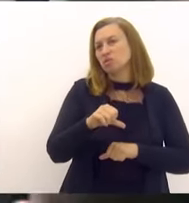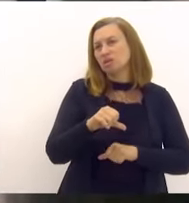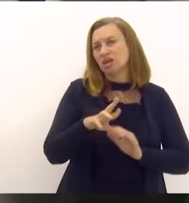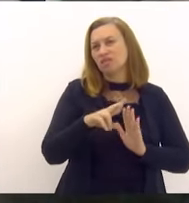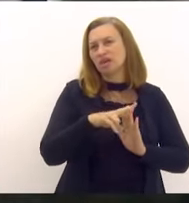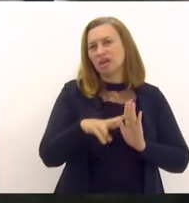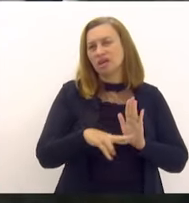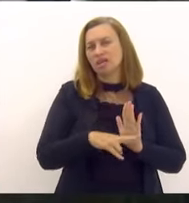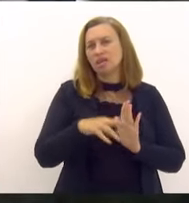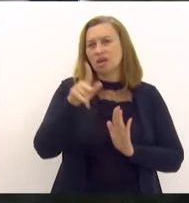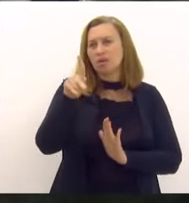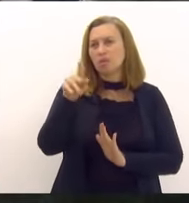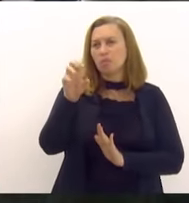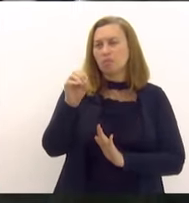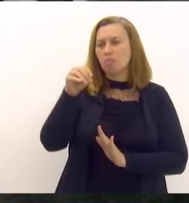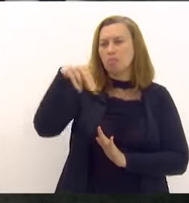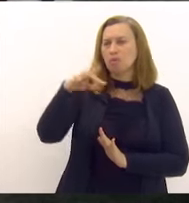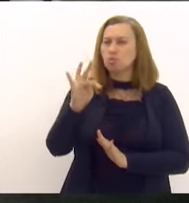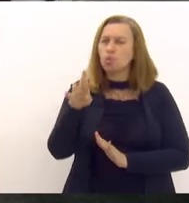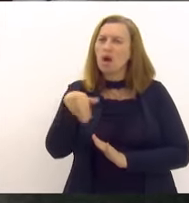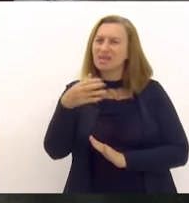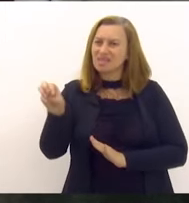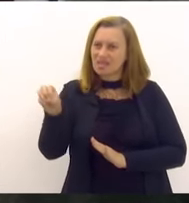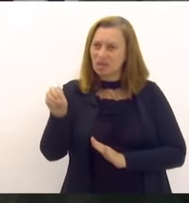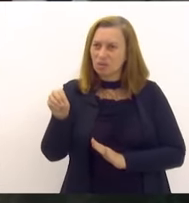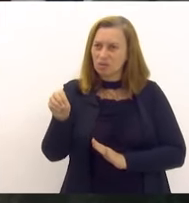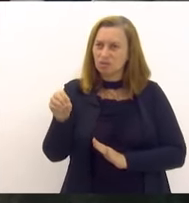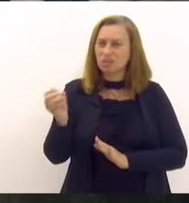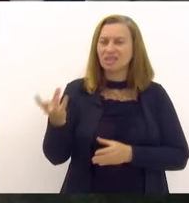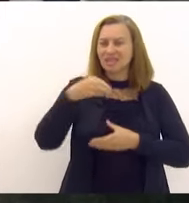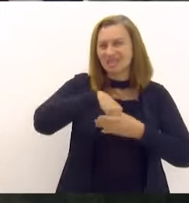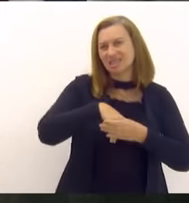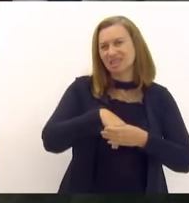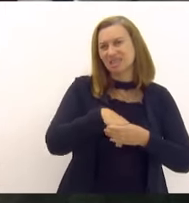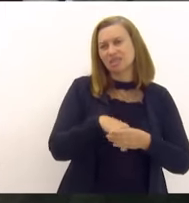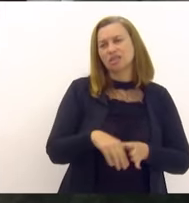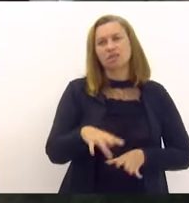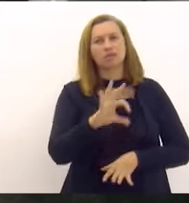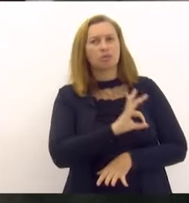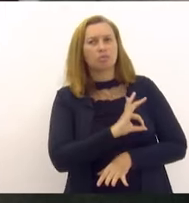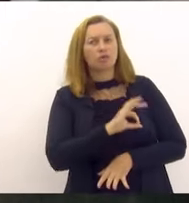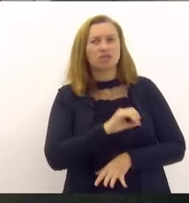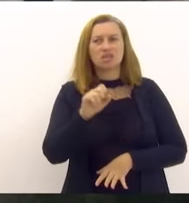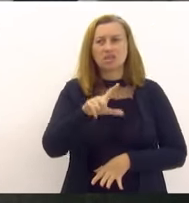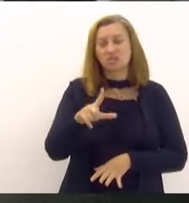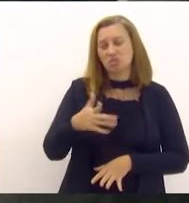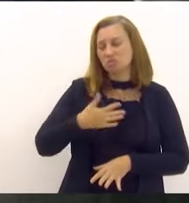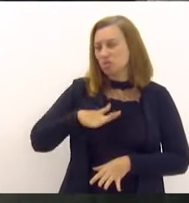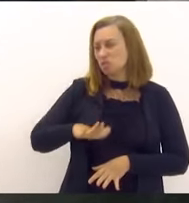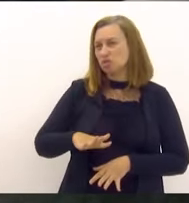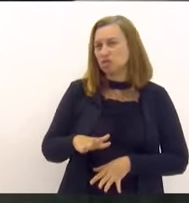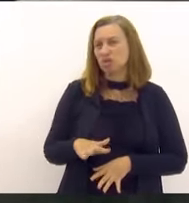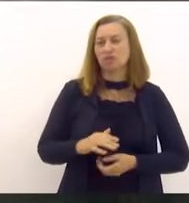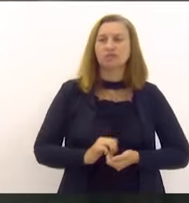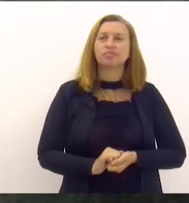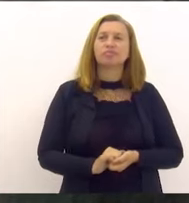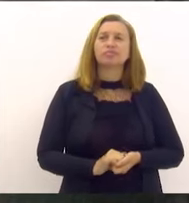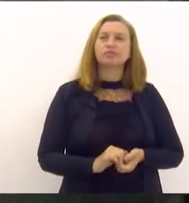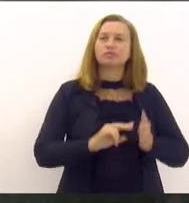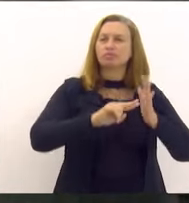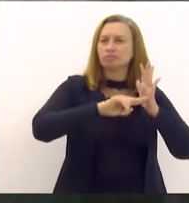de pontuação de algumas carreiras dentro da Polícia Civil. Nos causou incômodo porque, como consta da nota dos